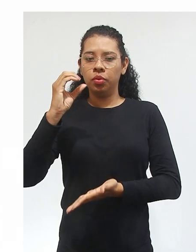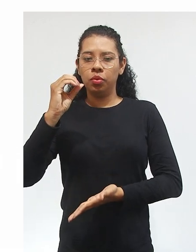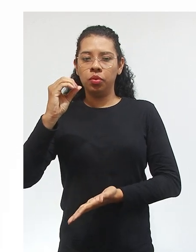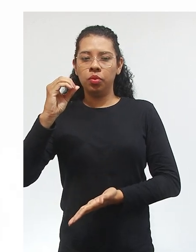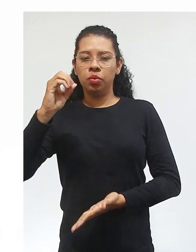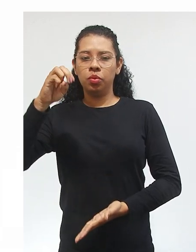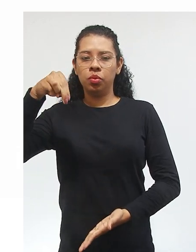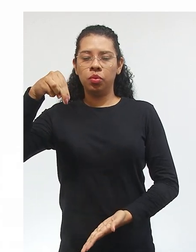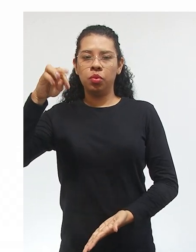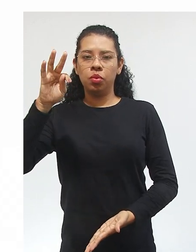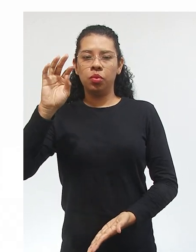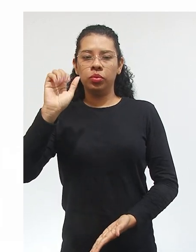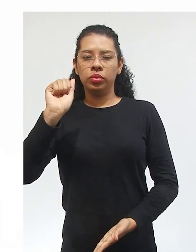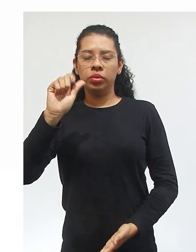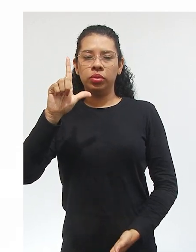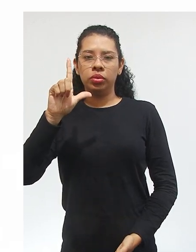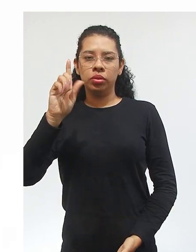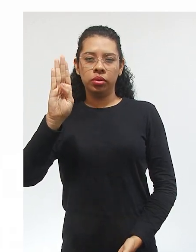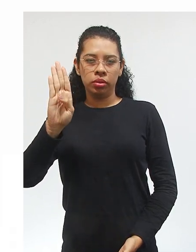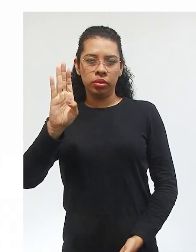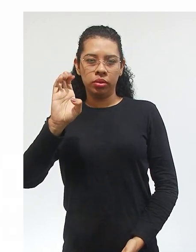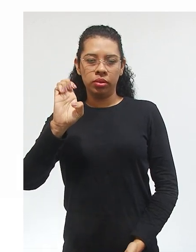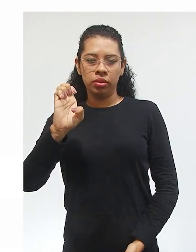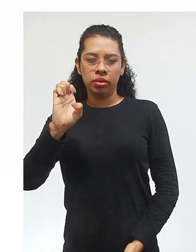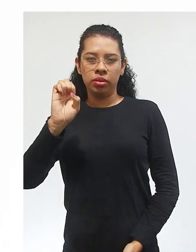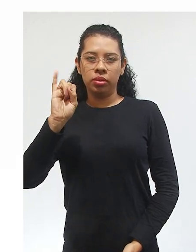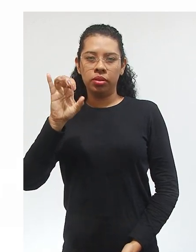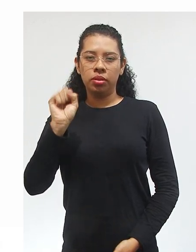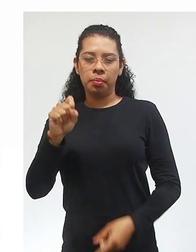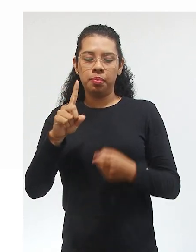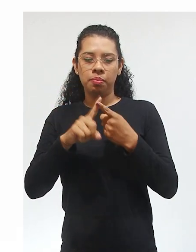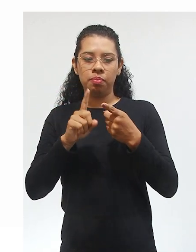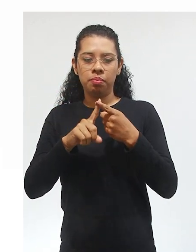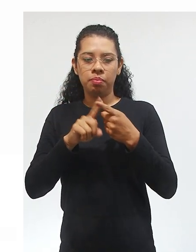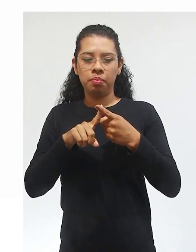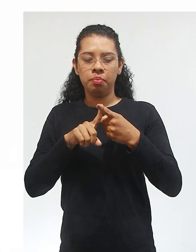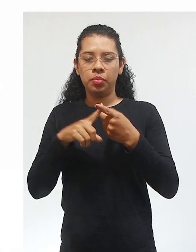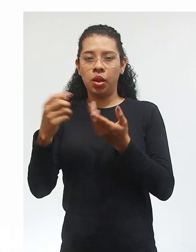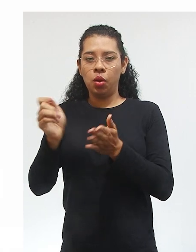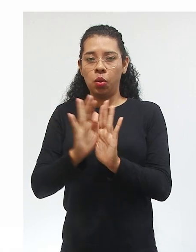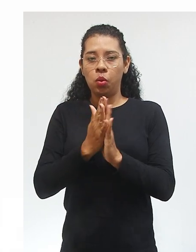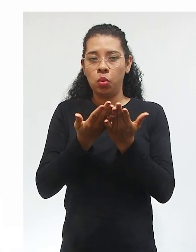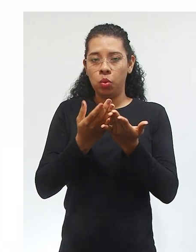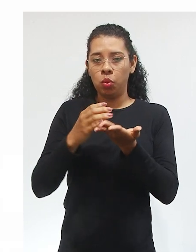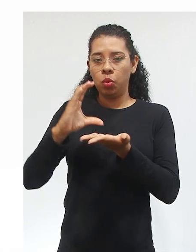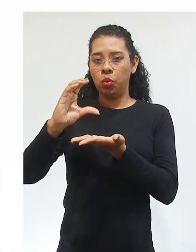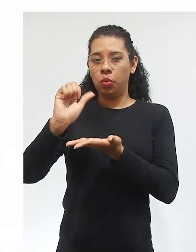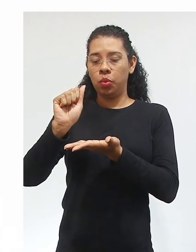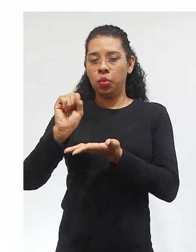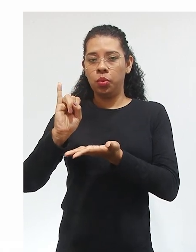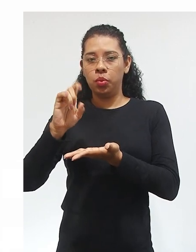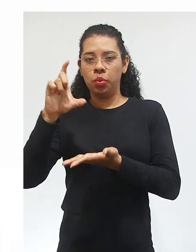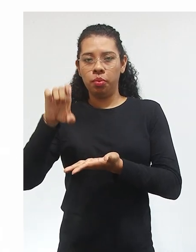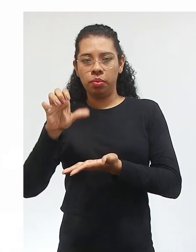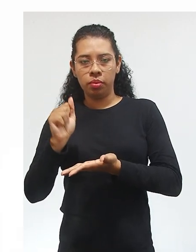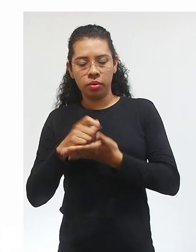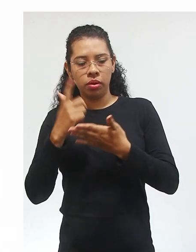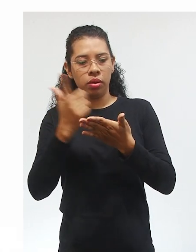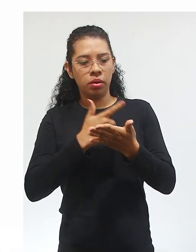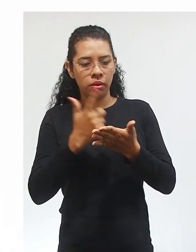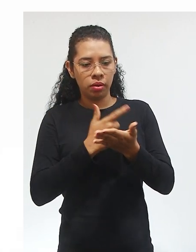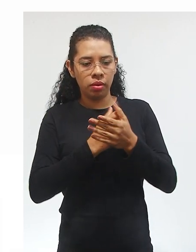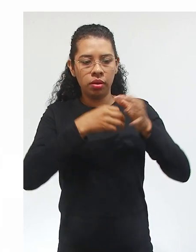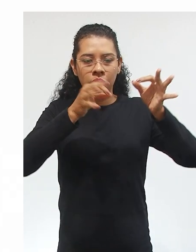contábeis. Já até adiantei um pouco sobre o livro Caixa. Ele é um livro auxiliar, falamos, ele não é o principal da empresa,